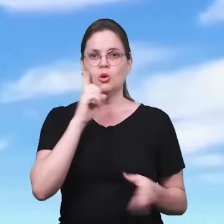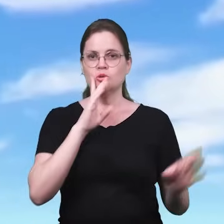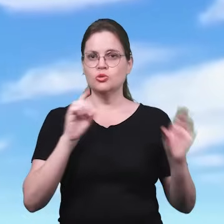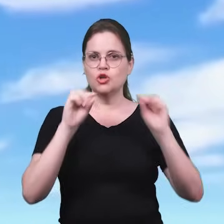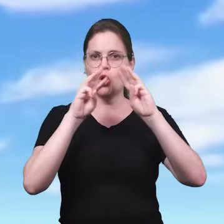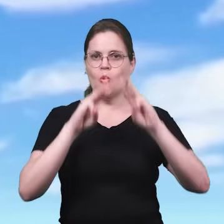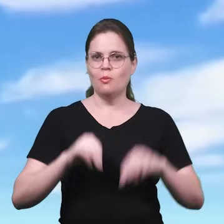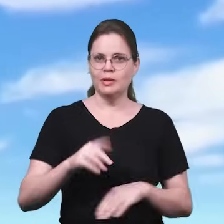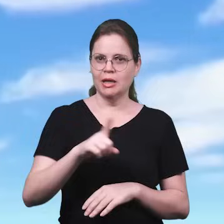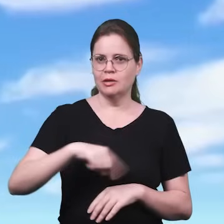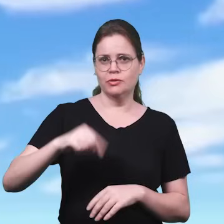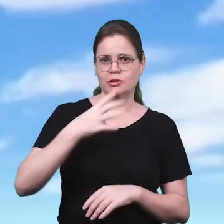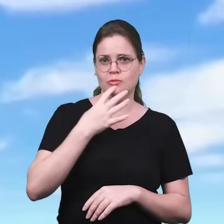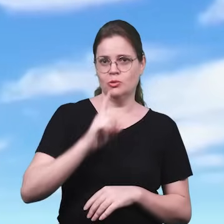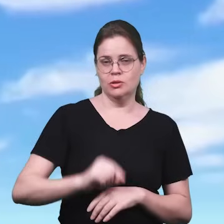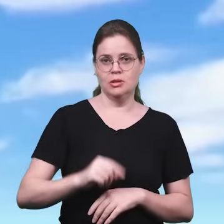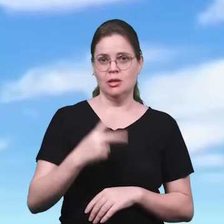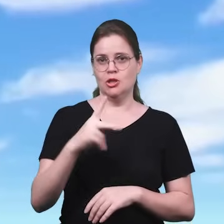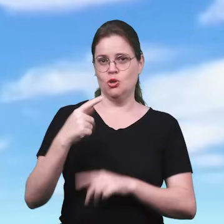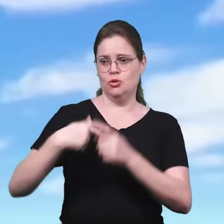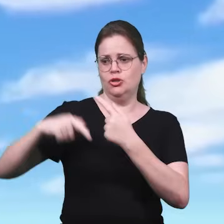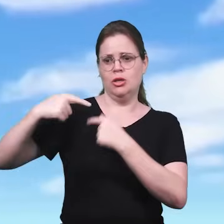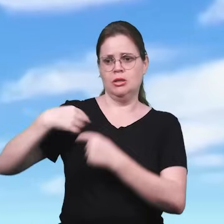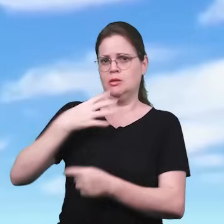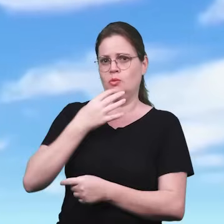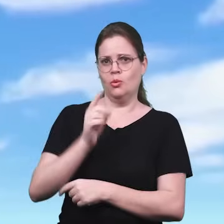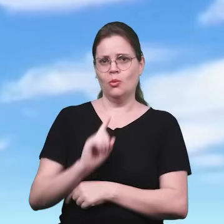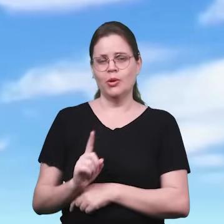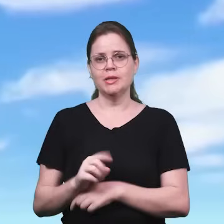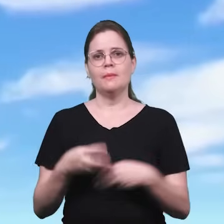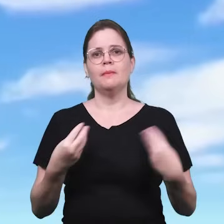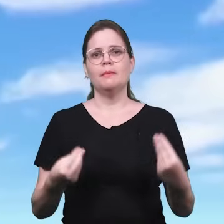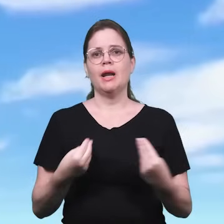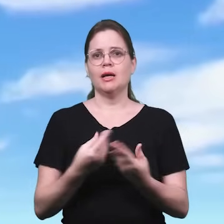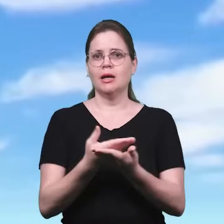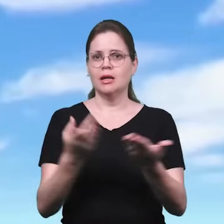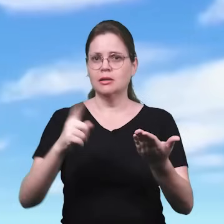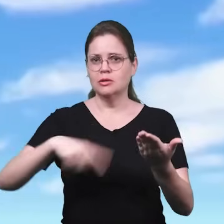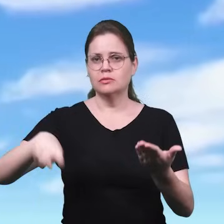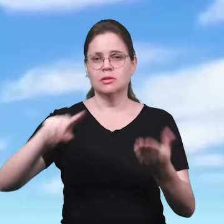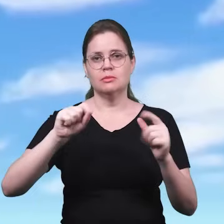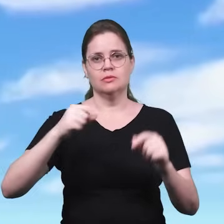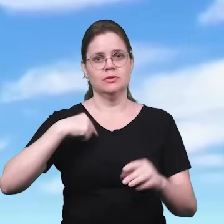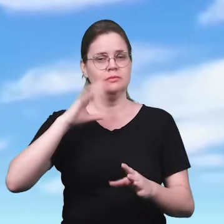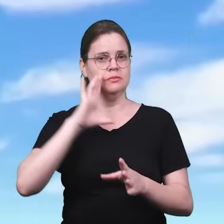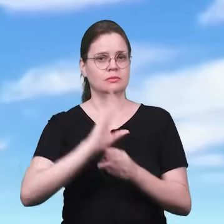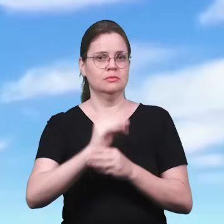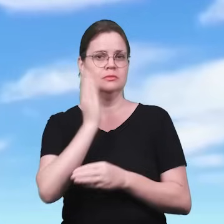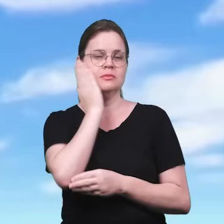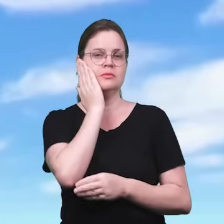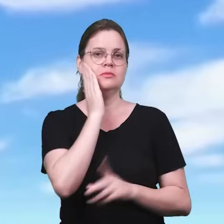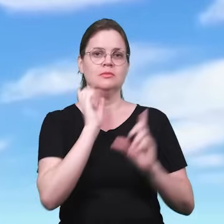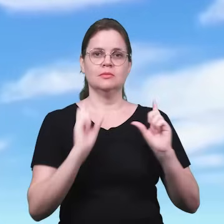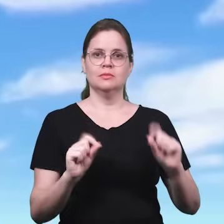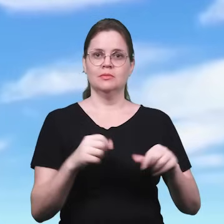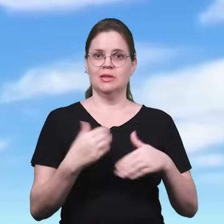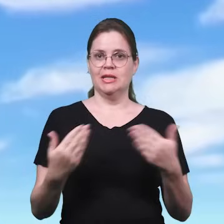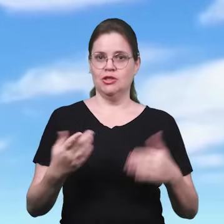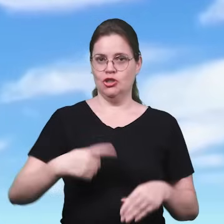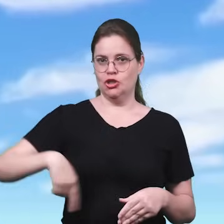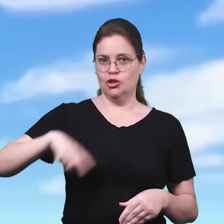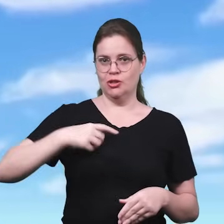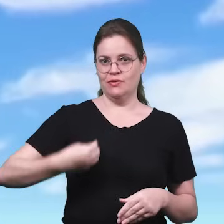conhecestes, nem teus pais o conheceram, para te dar a entender que o homem não viverá só de